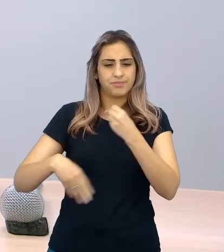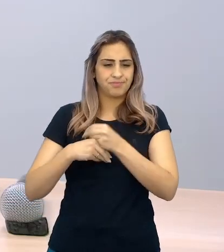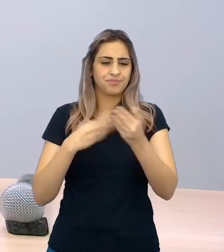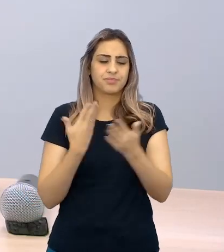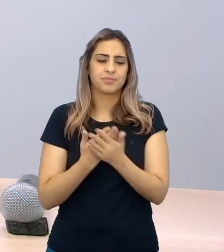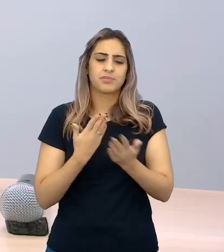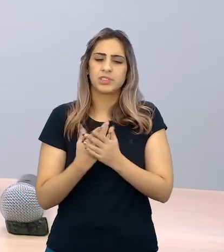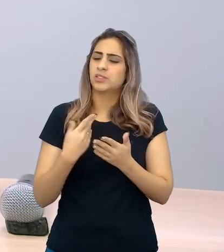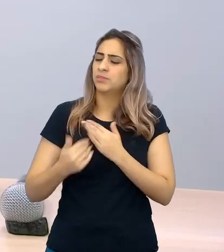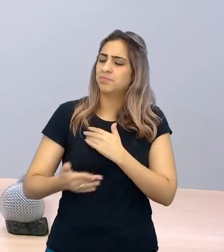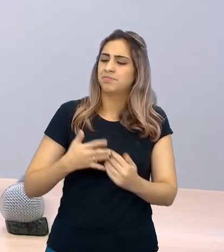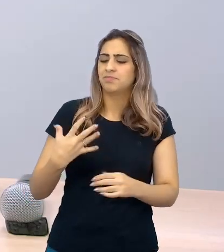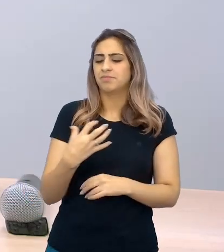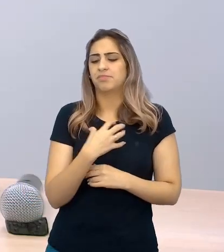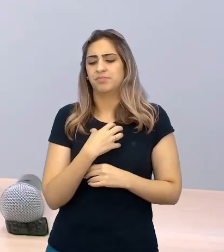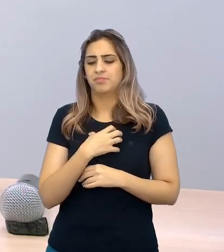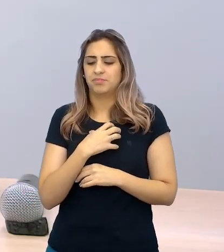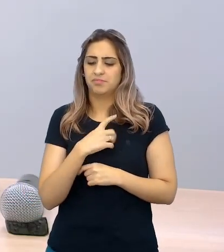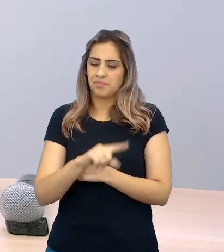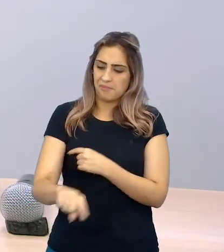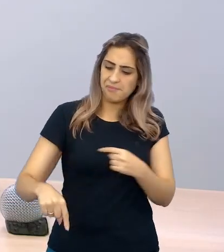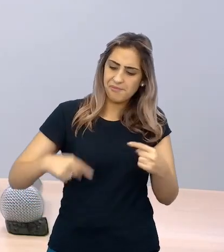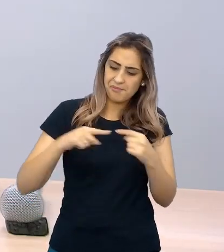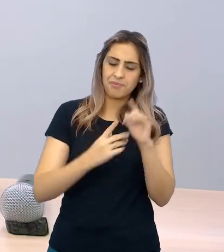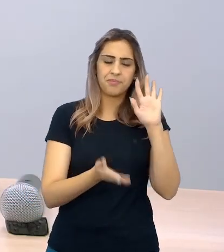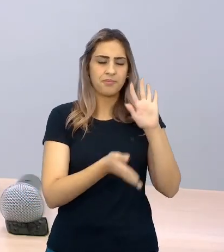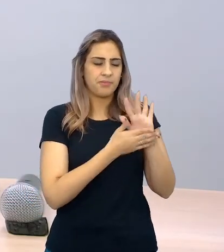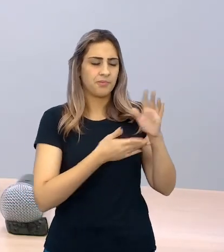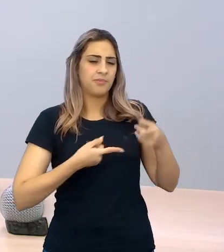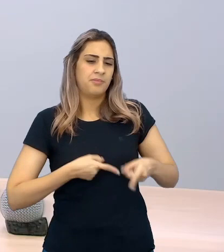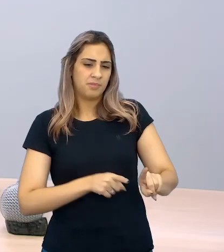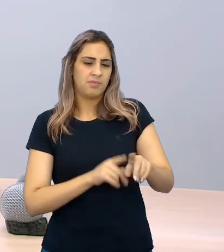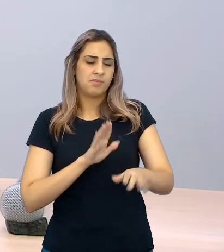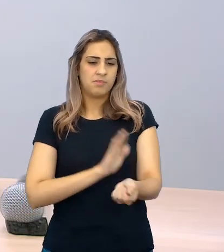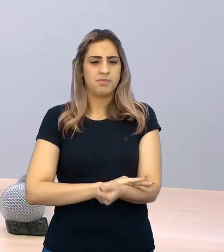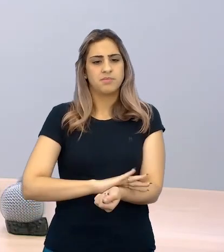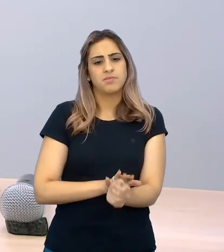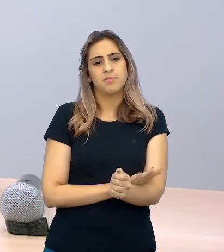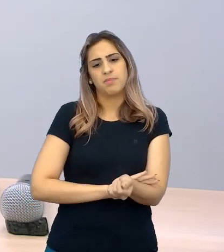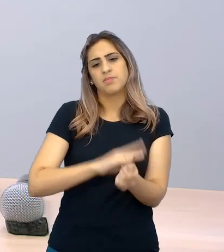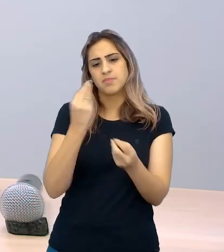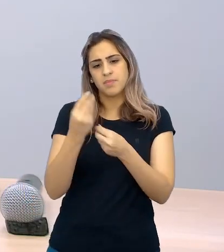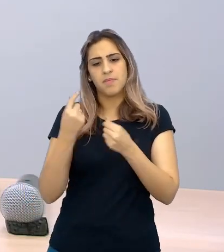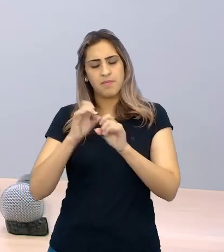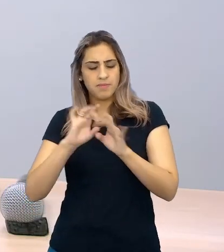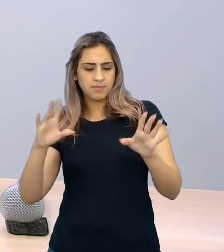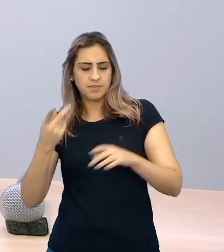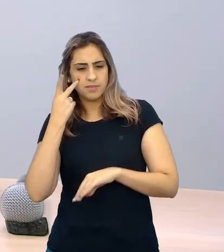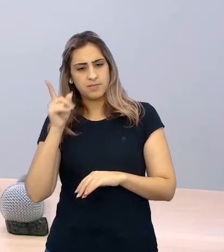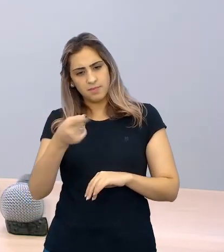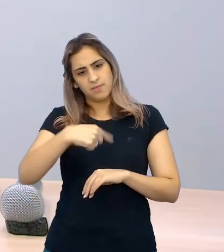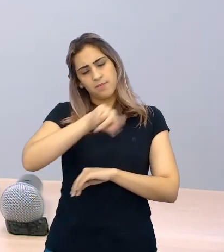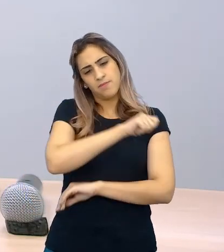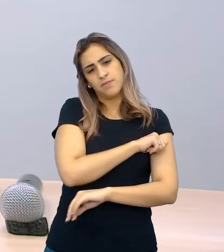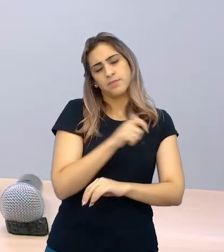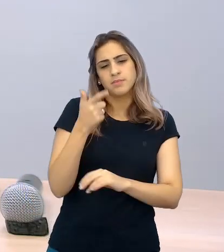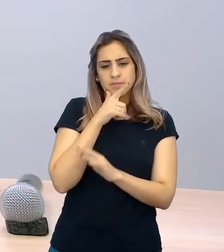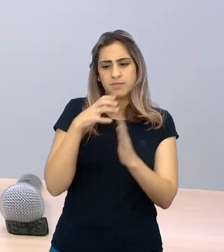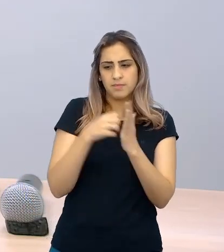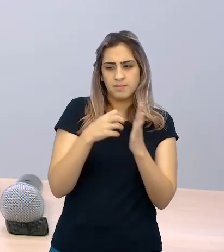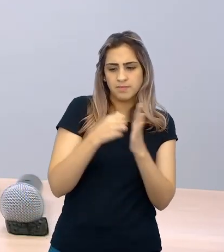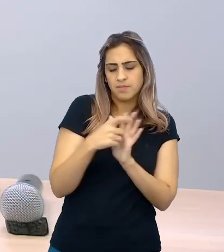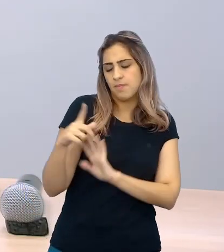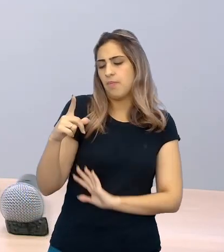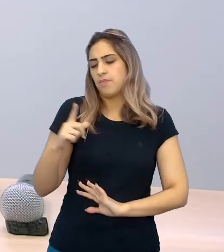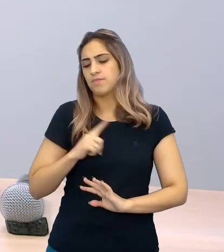aulas que, de alguma forma, né, atingiram Sim. essa pauta antirracista, foram colocadas lá como disponíveis para vocês, alunos, poderem consultar e ter,